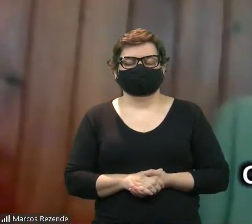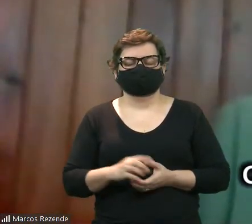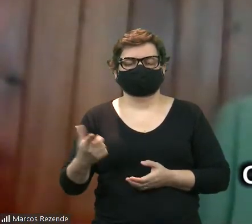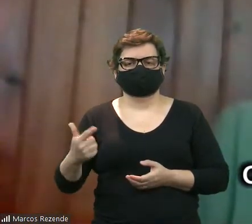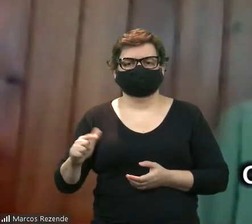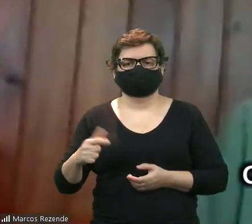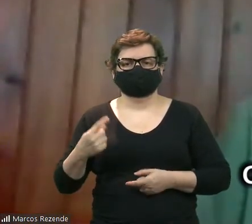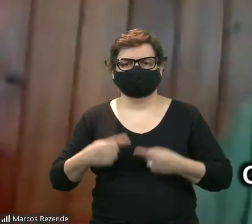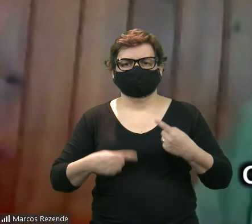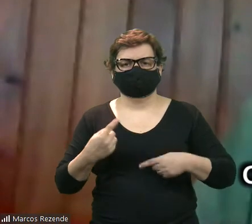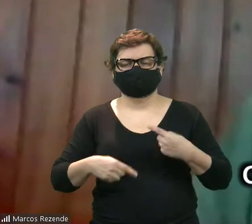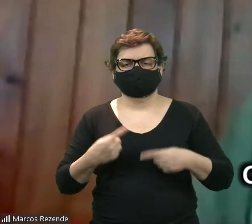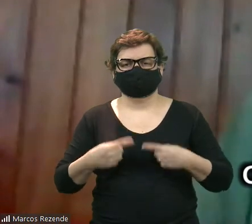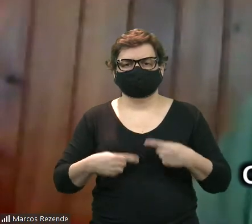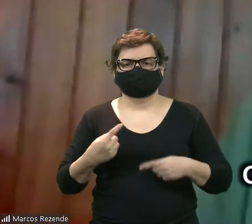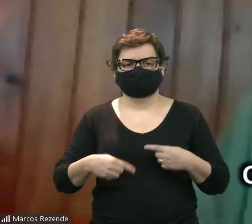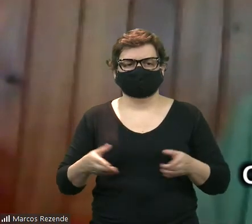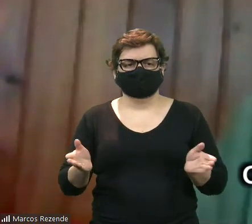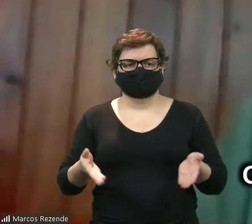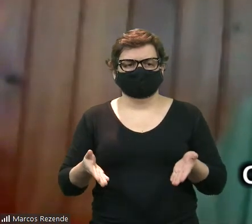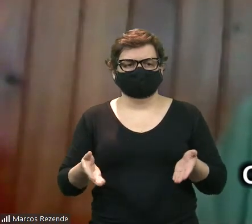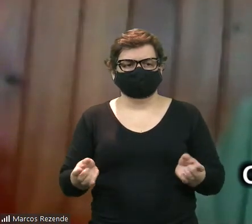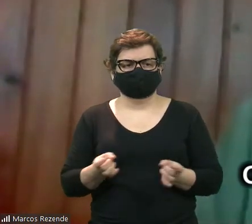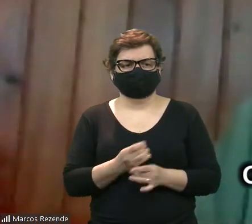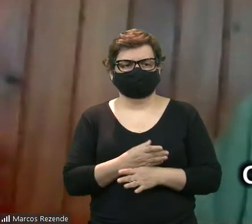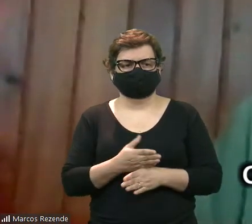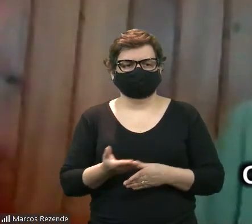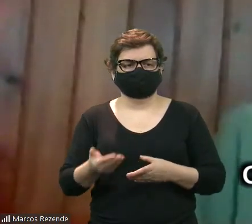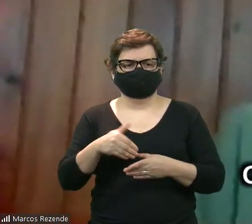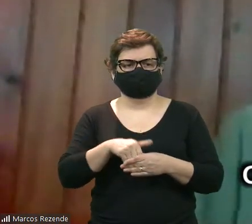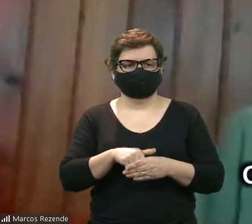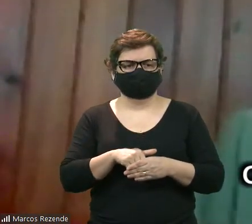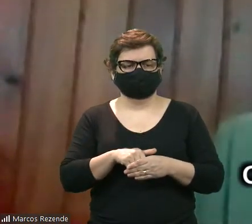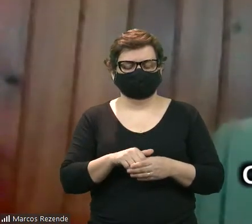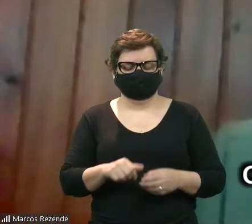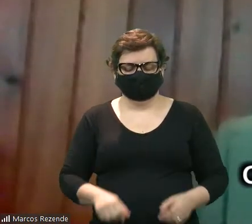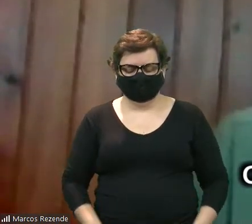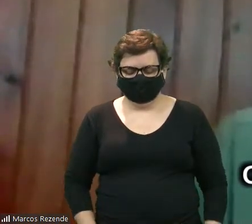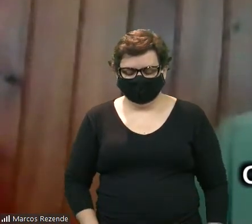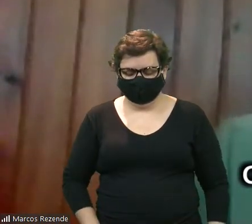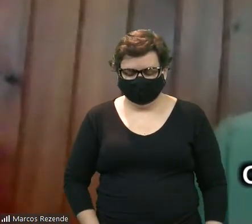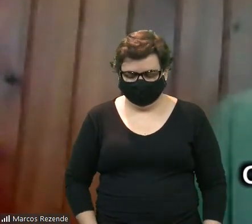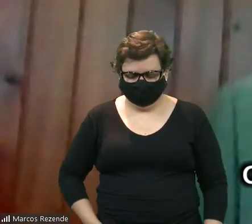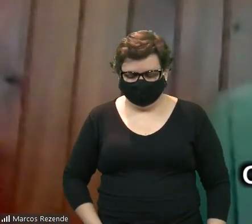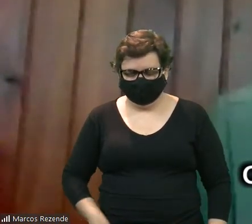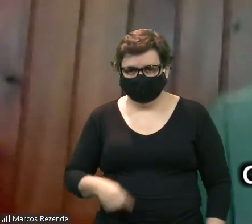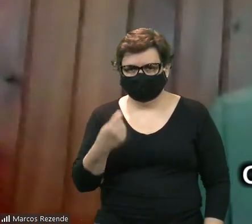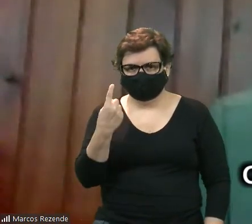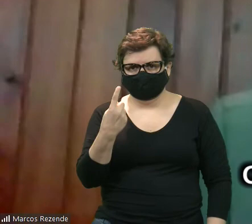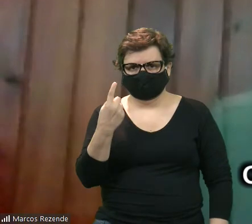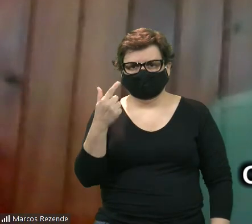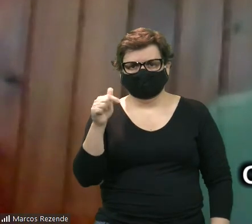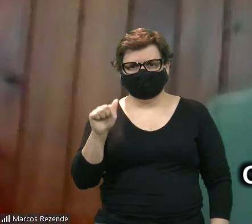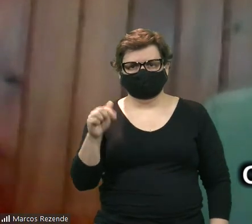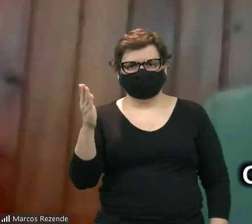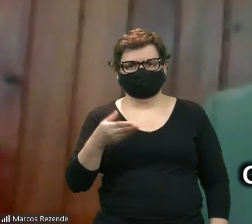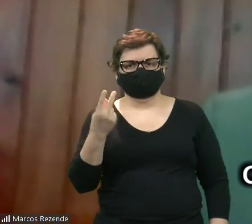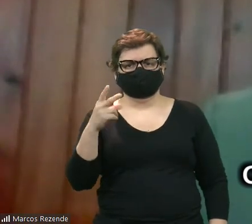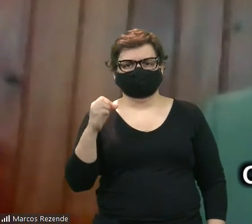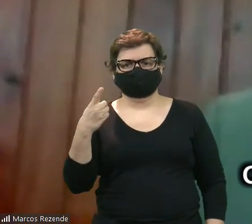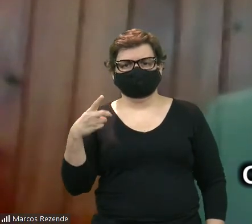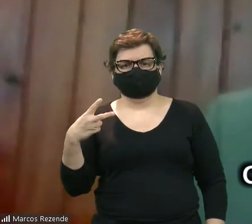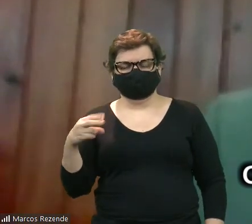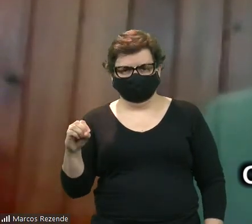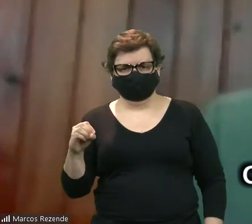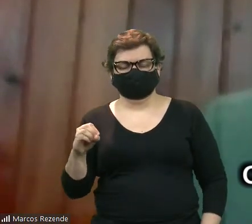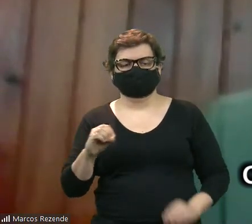Não havendo vereadores inscritos, encerro a discussão e passamos à votação do projeto de lei 17 de 2020 em